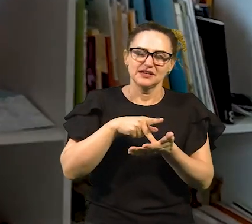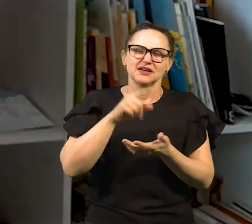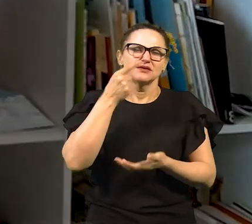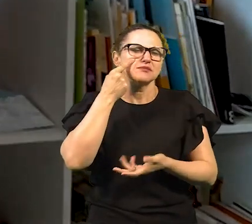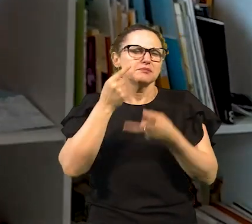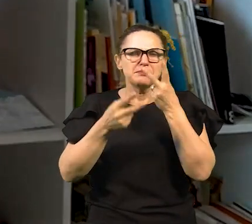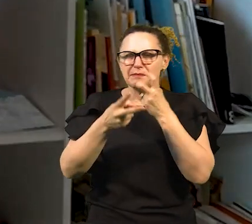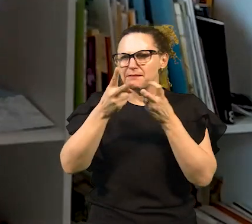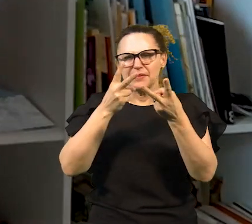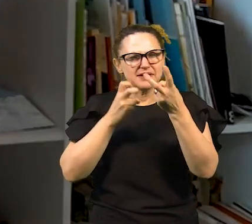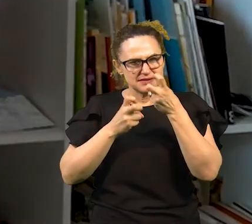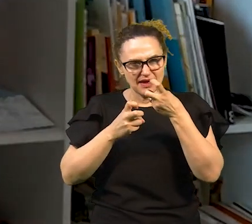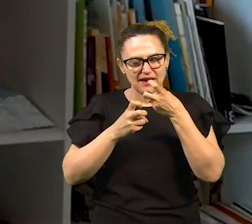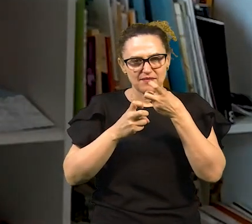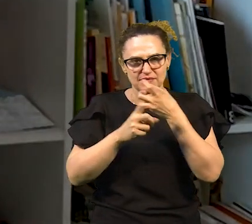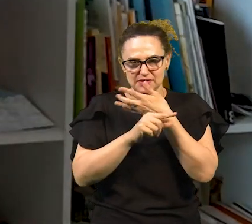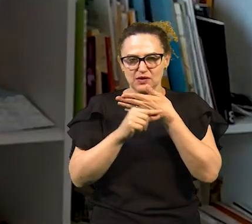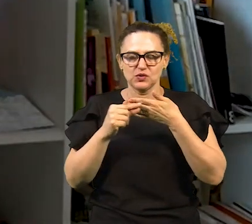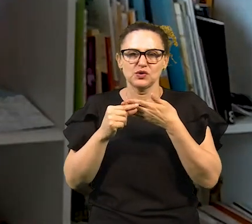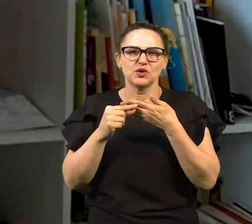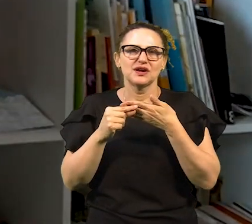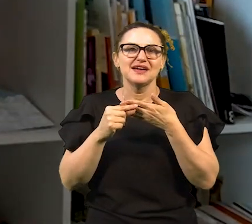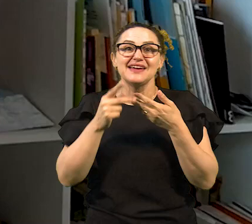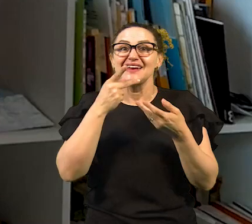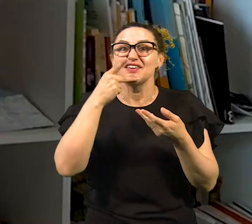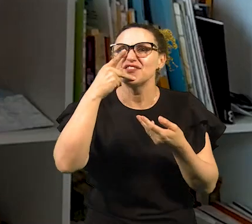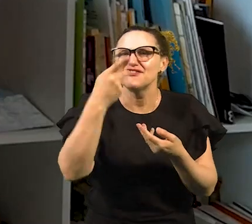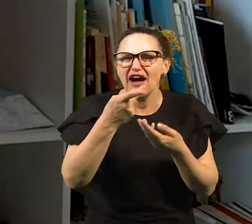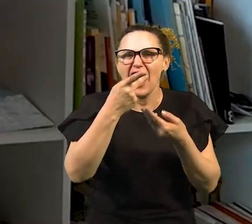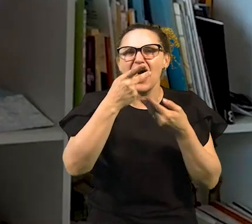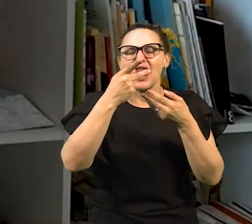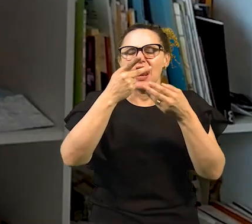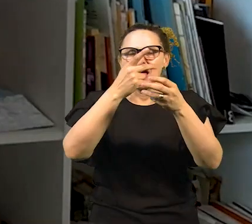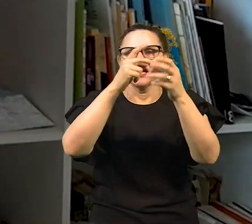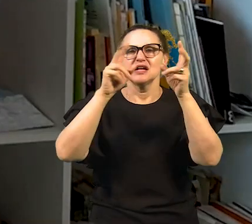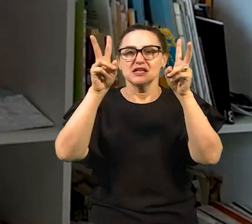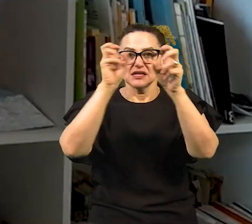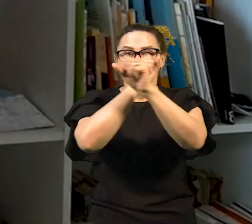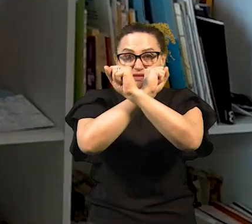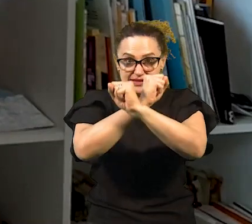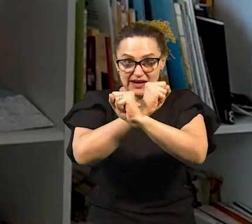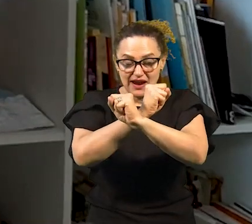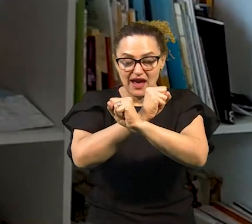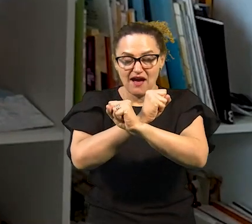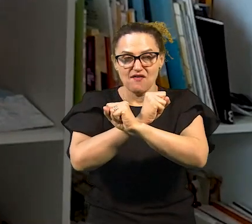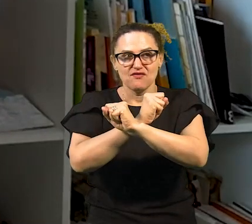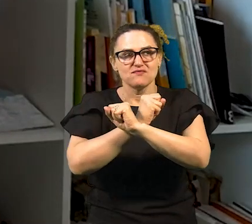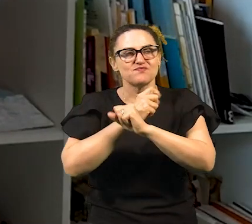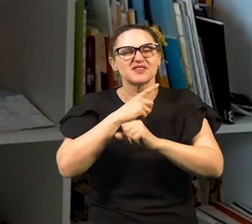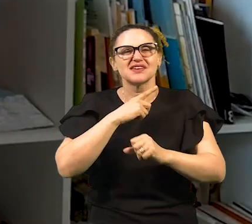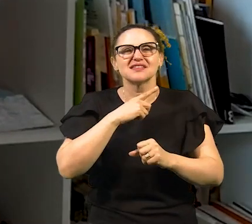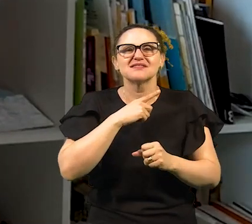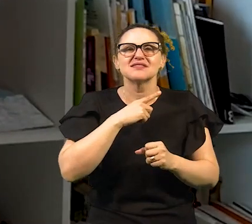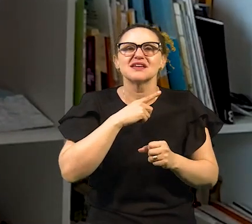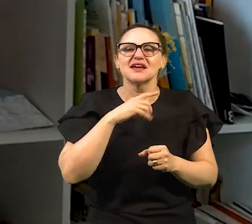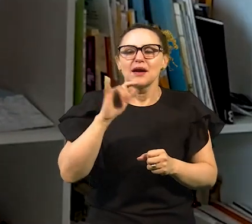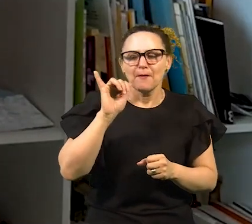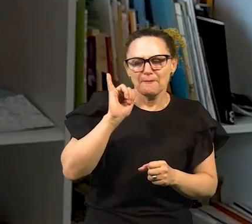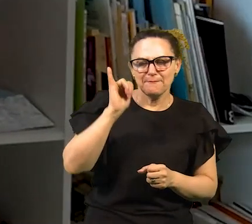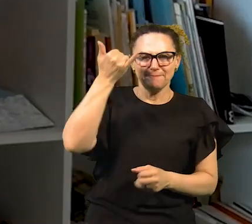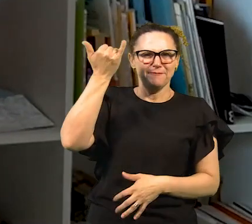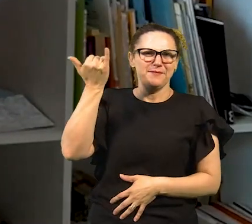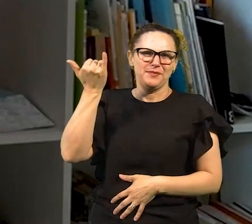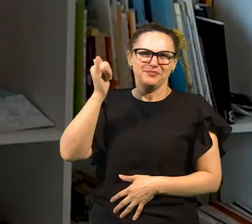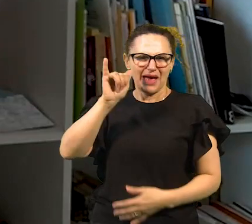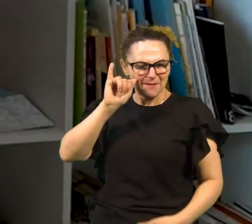outra, em que ele coloca os escravocratas, as pessoas que têm esse privilégio em cima da dor do outro.